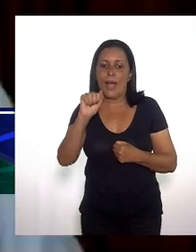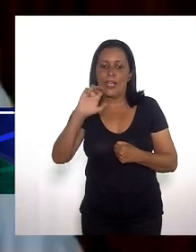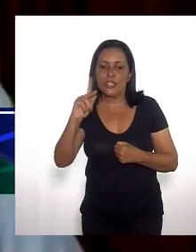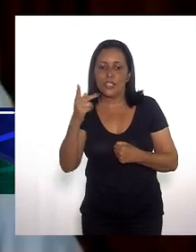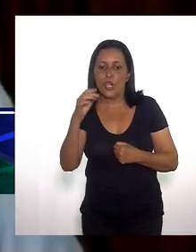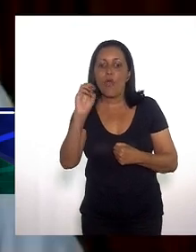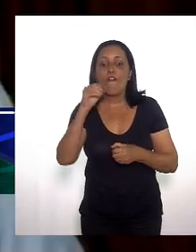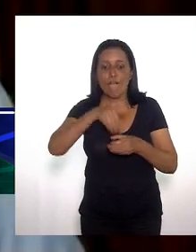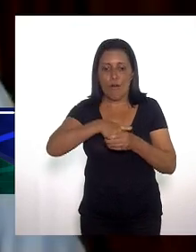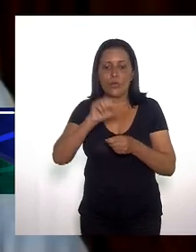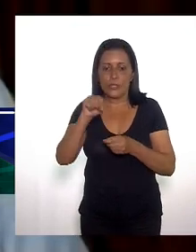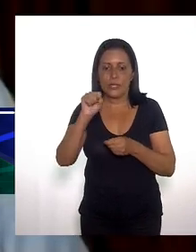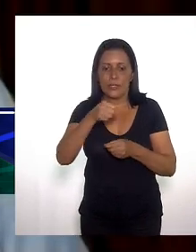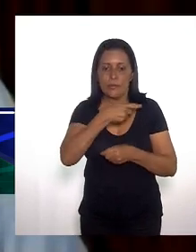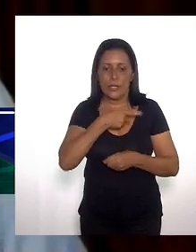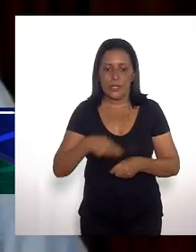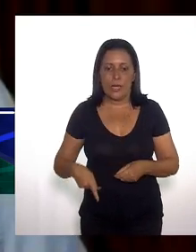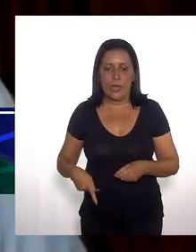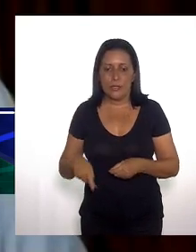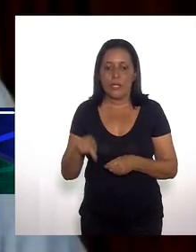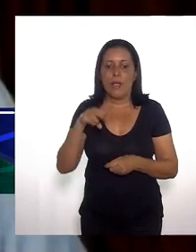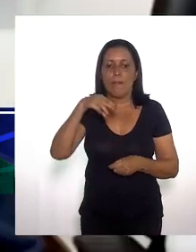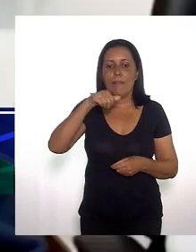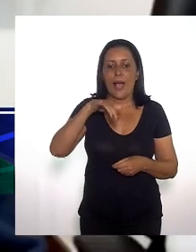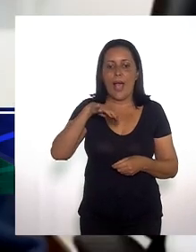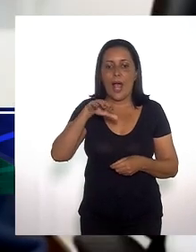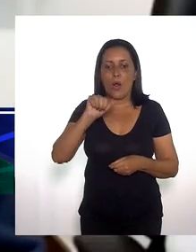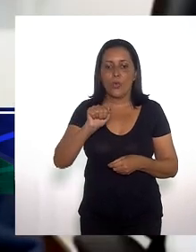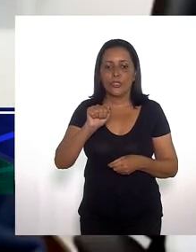presidente. Deputado Marcos Abraão.